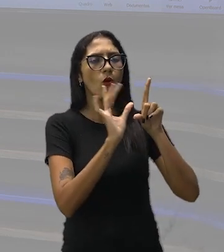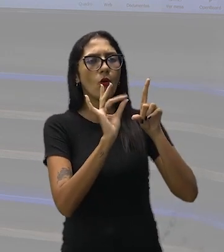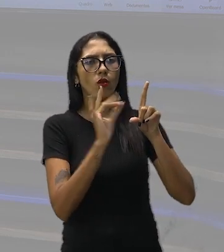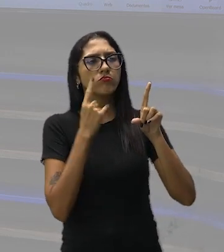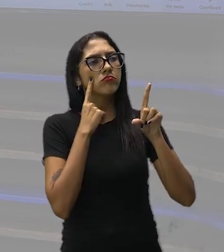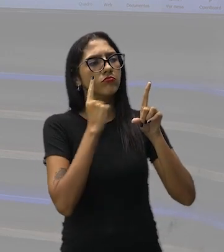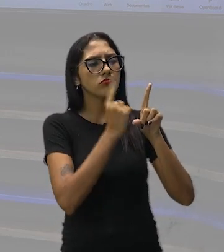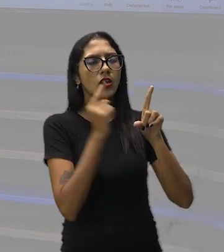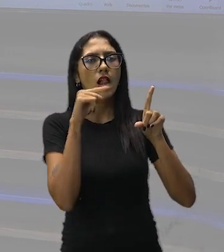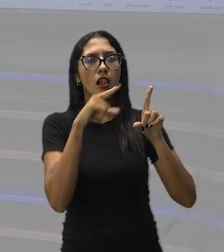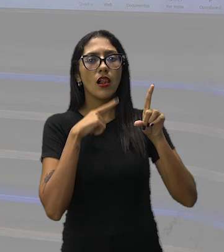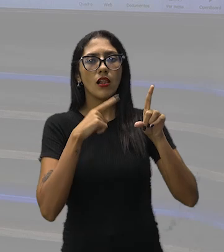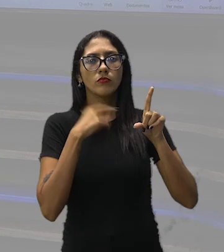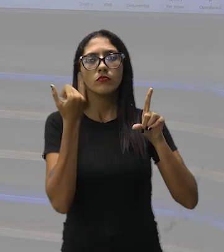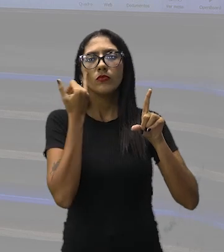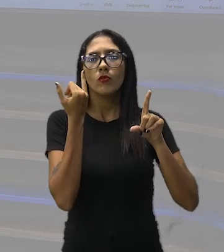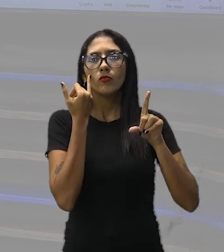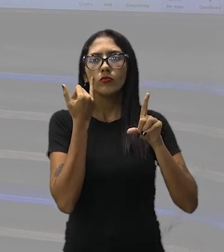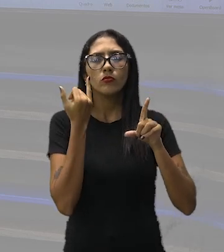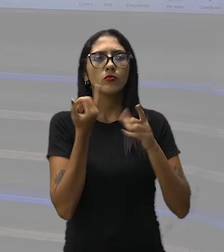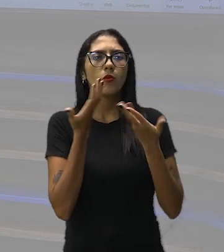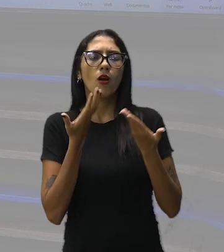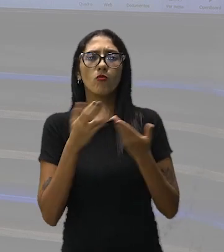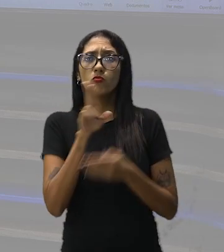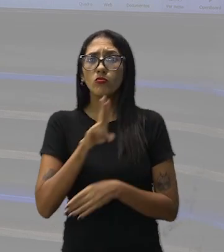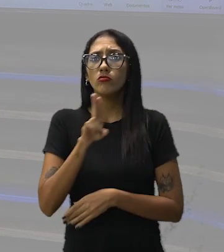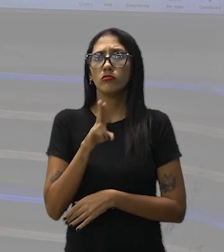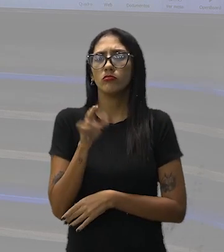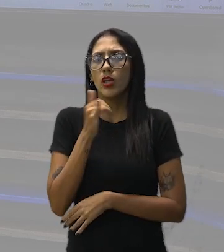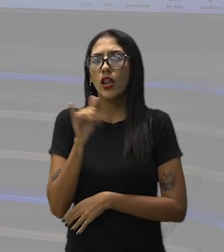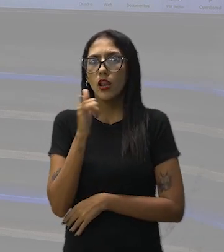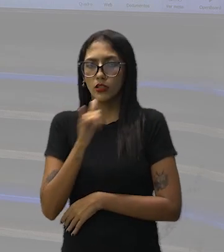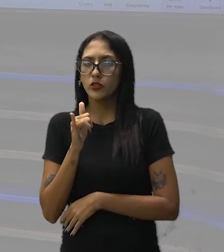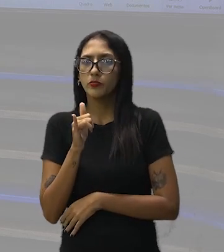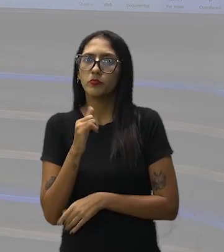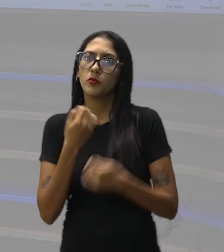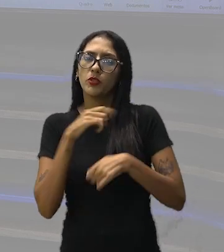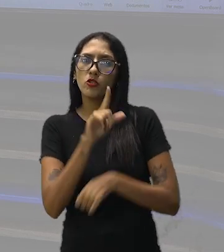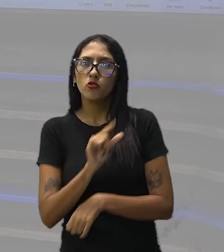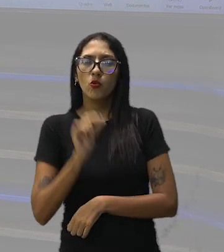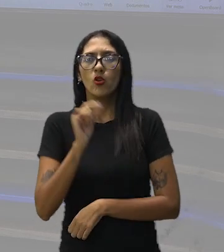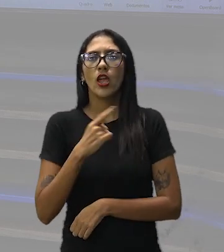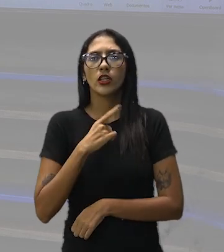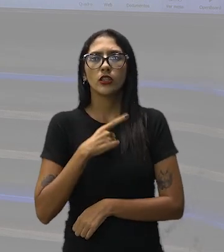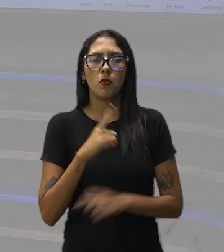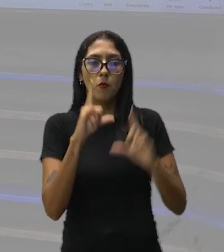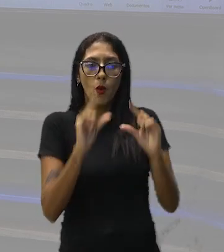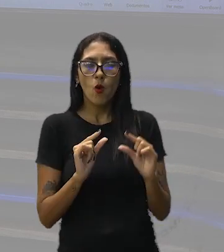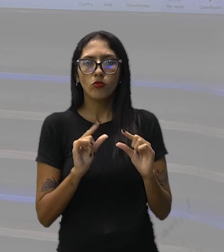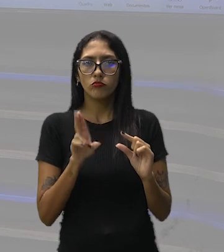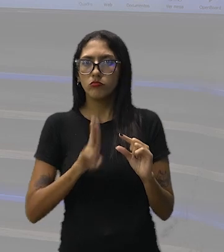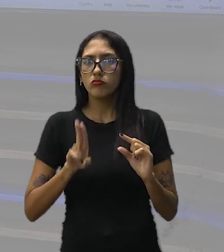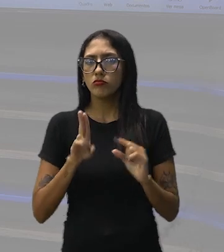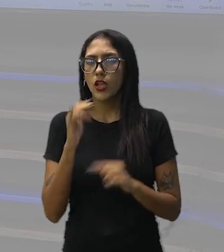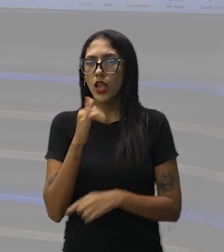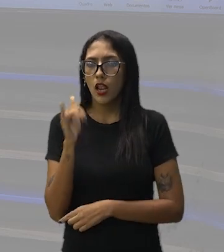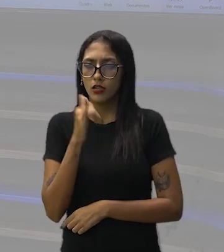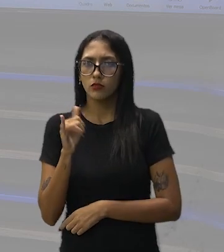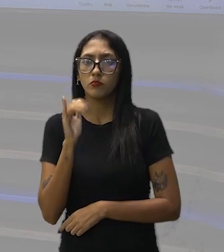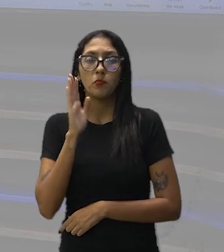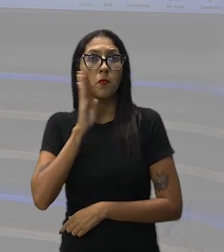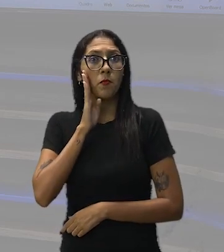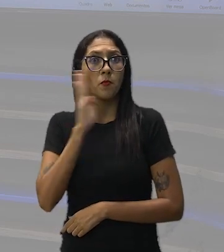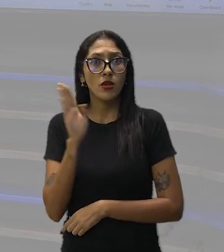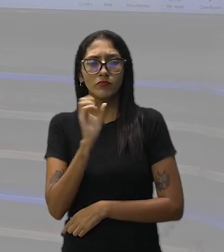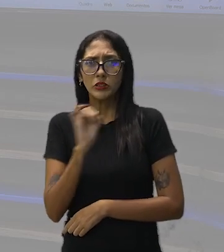informado lá o nível de consumo de energia. Procure aqueles que têm baixo consumo, ainda mais se você utilizar